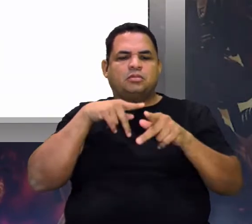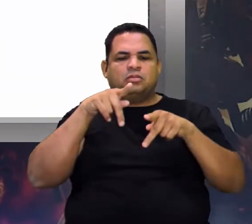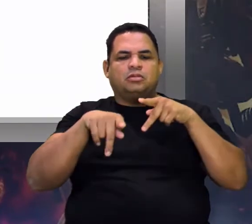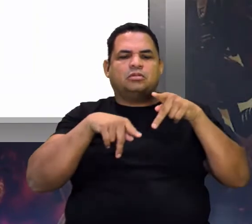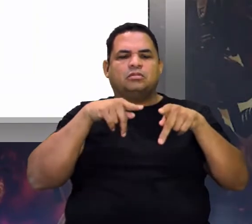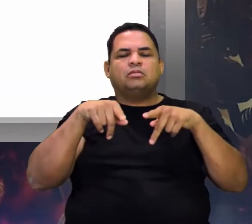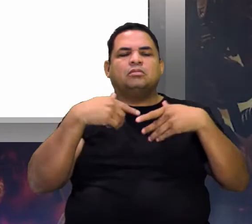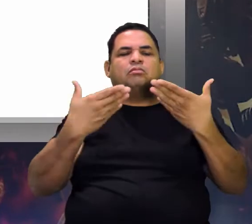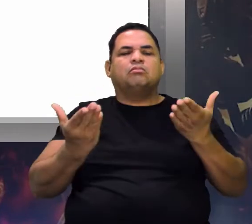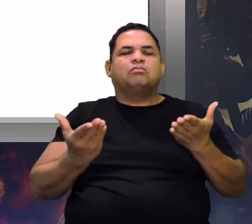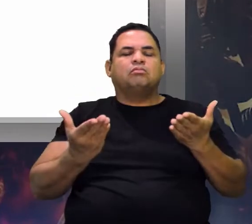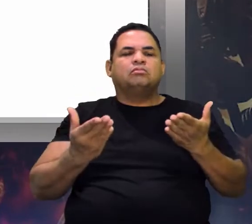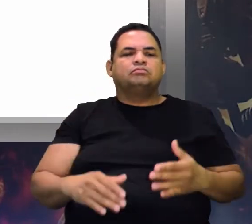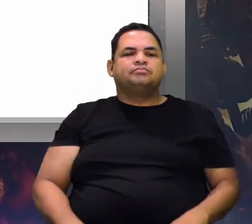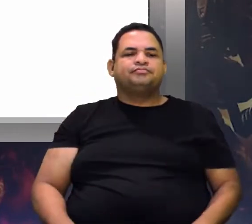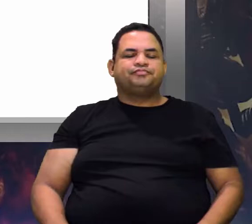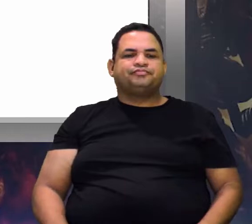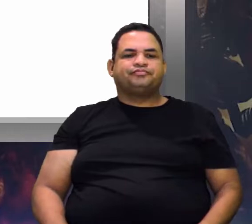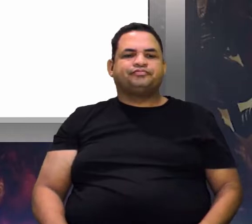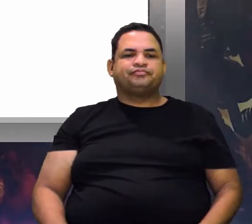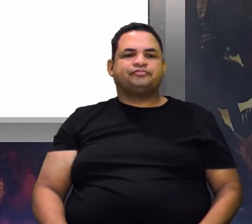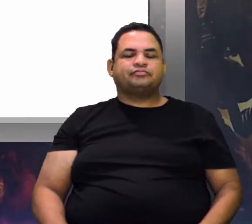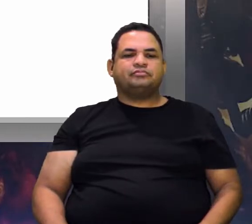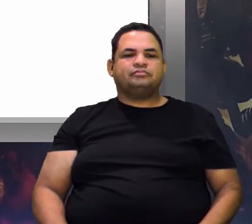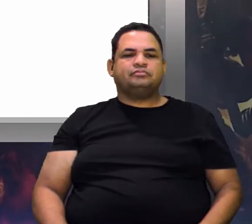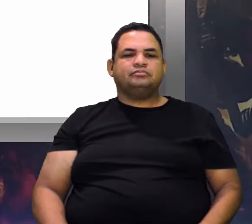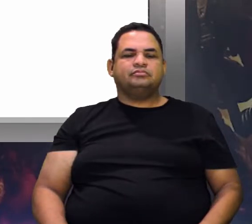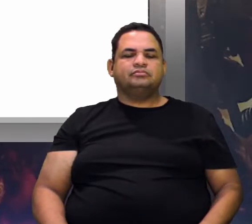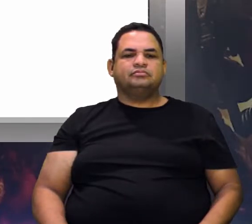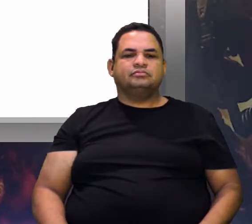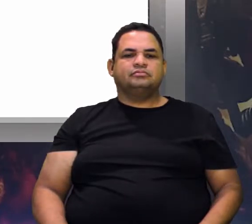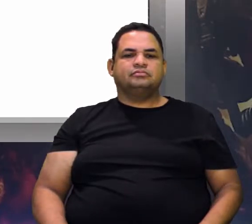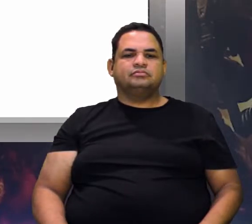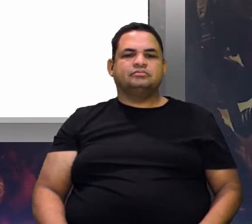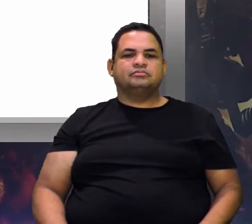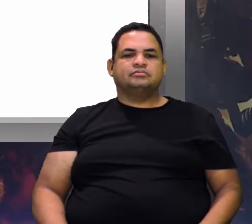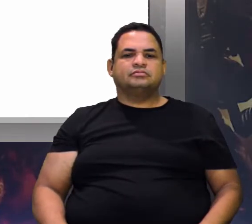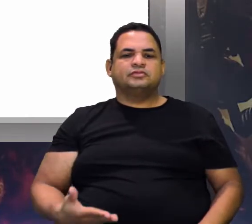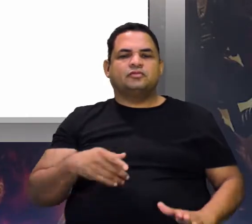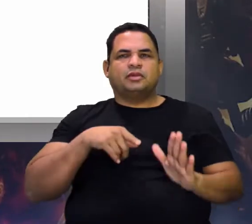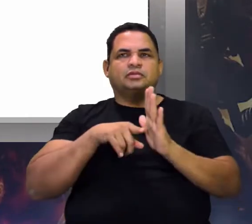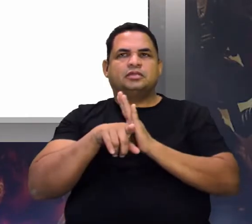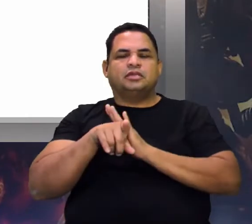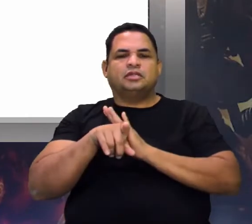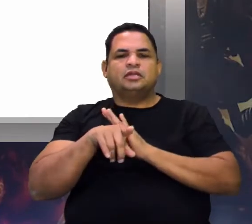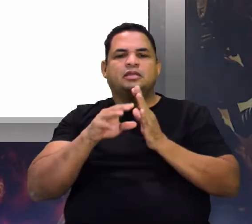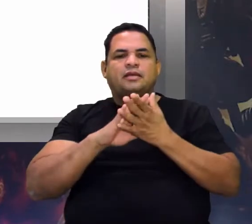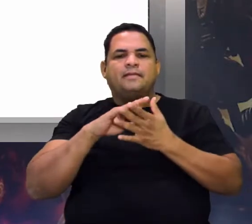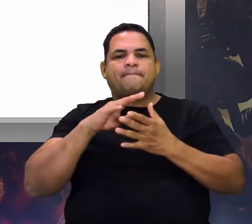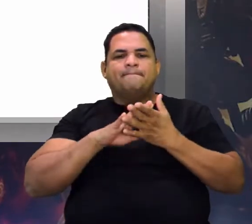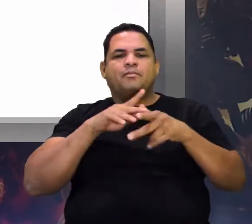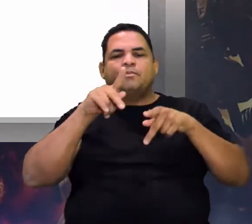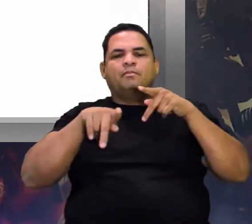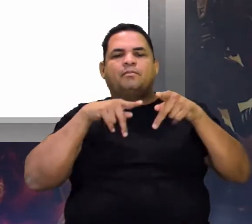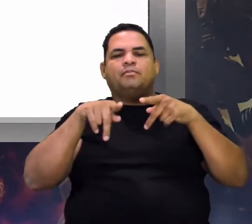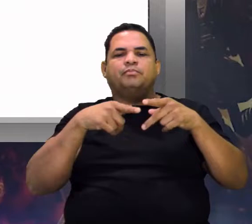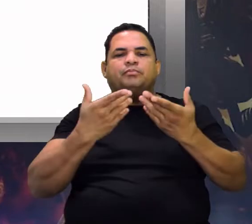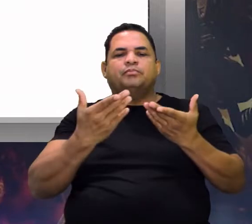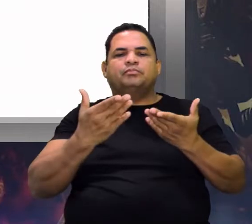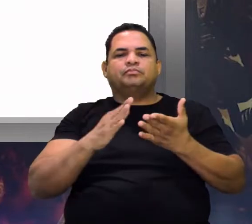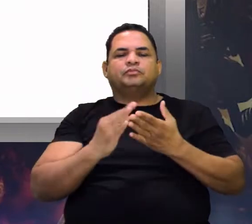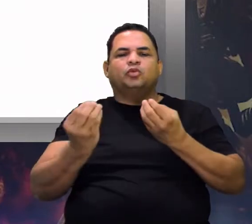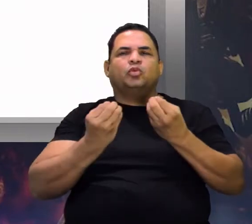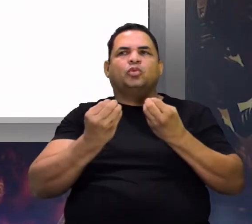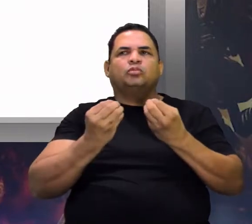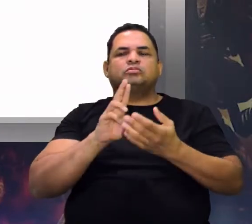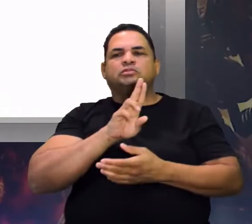plebe? Adivinha, aluno, como é que é chamado isso? Eu vou consultar a plebe. A plebe vai ser consultada.